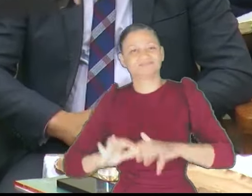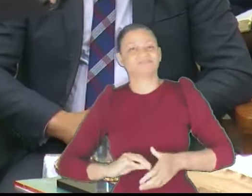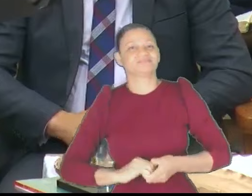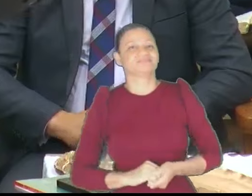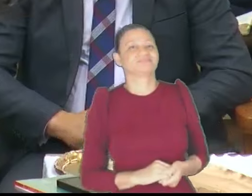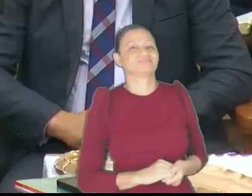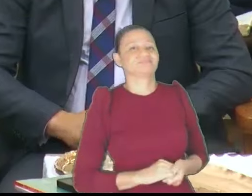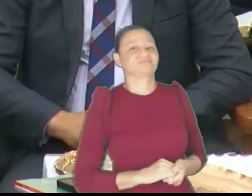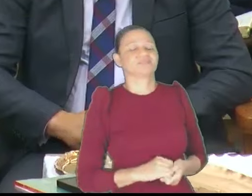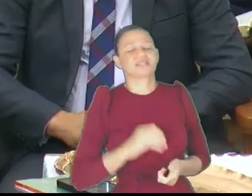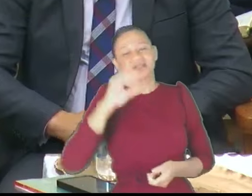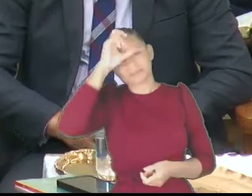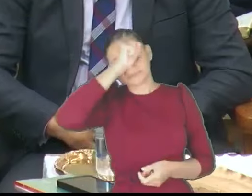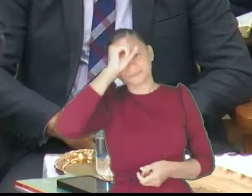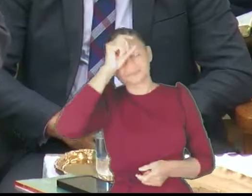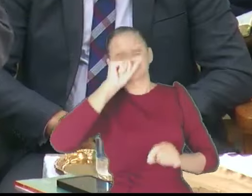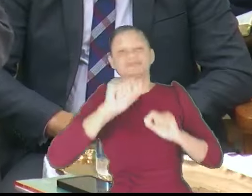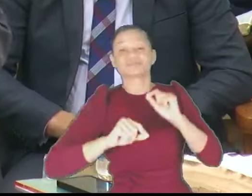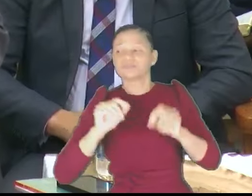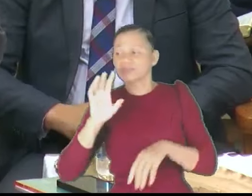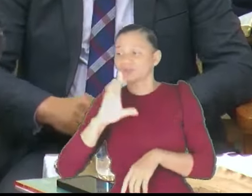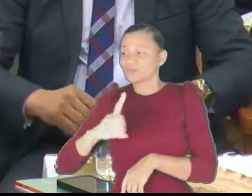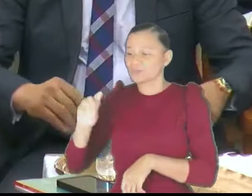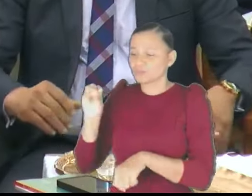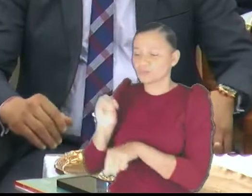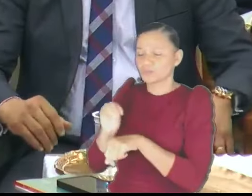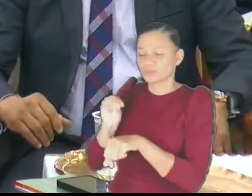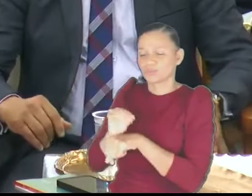O que é que eu aprendo aqui? Diga assim: o Deus que provê para a igreja,